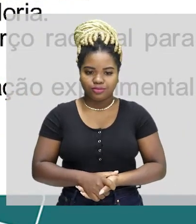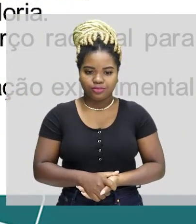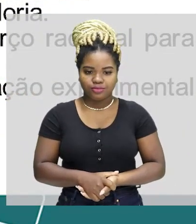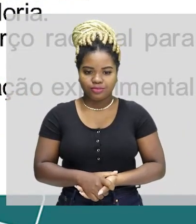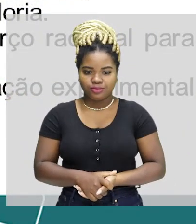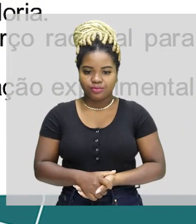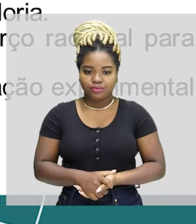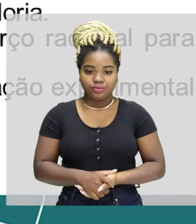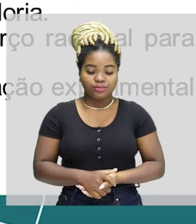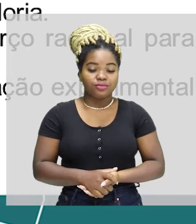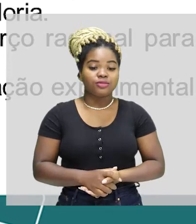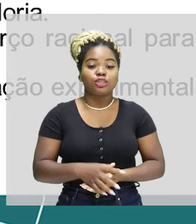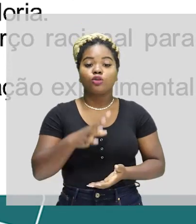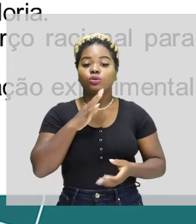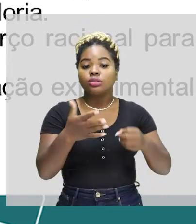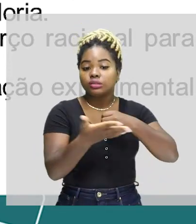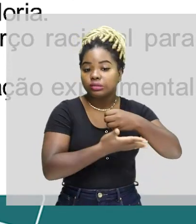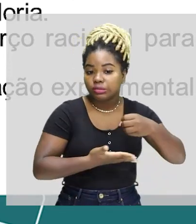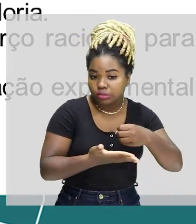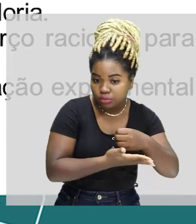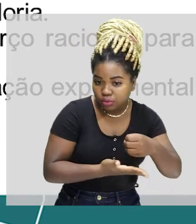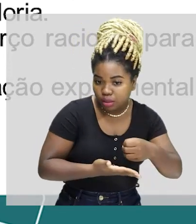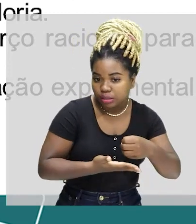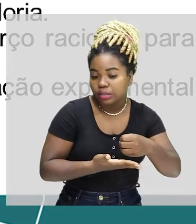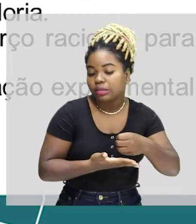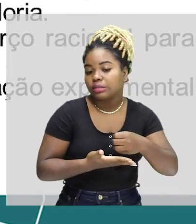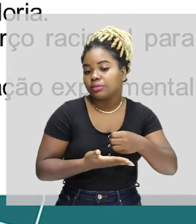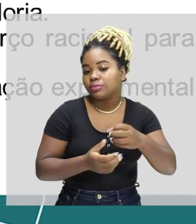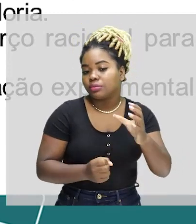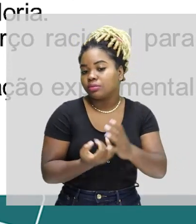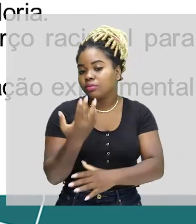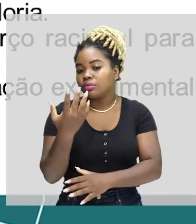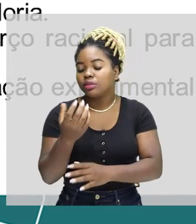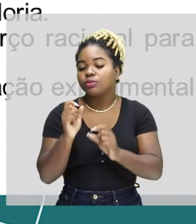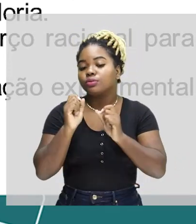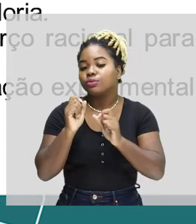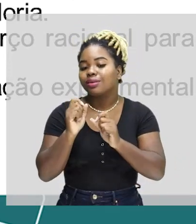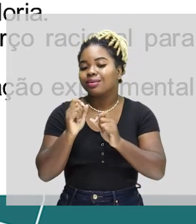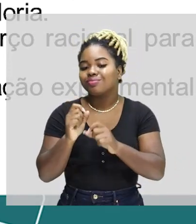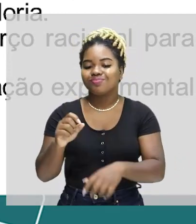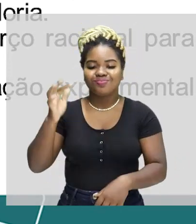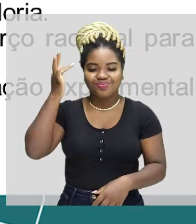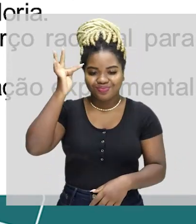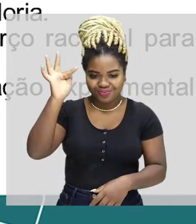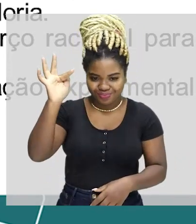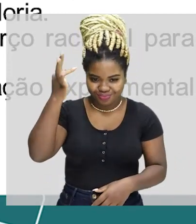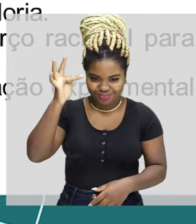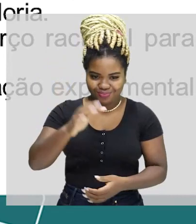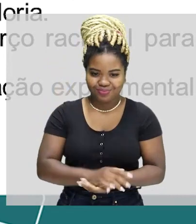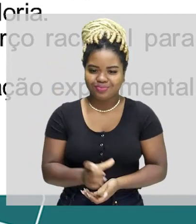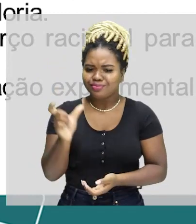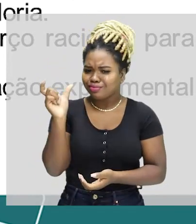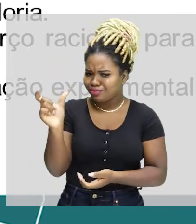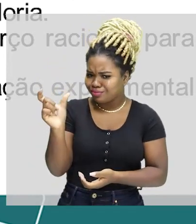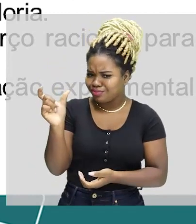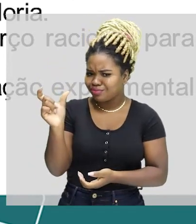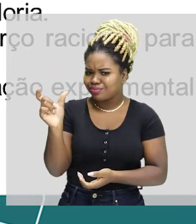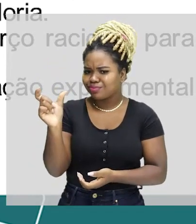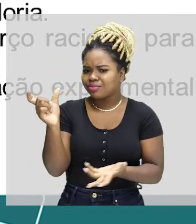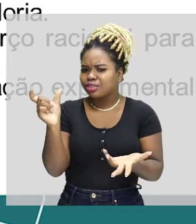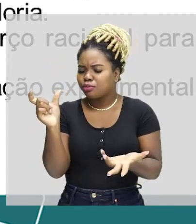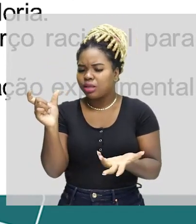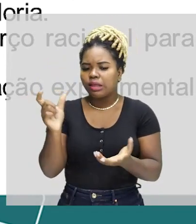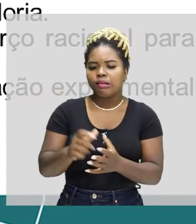nosso conhecimento básico nas origens da filosofia, que é a nossa intenção, correto? Então vamos lá. A palavra filosofia é formada pela junção